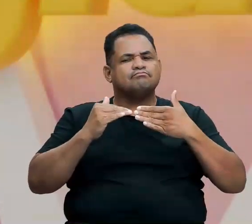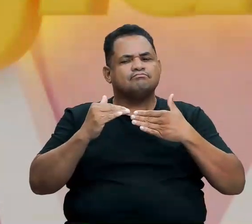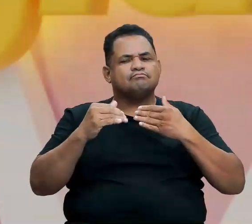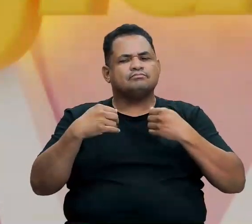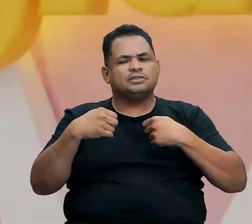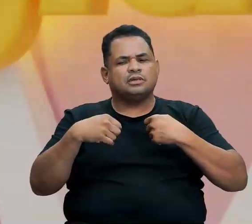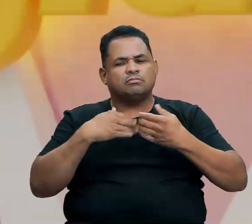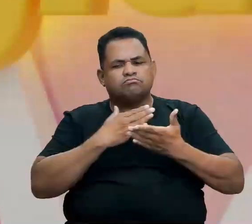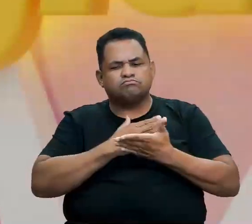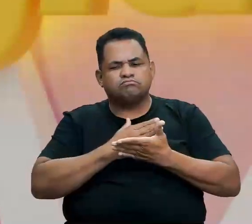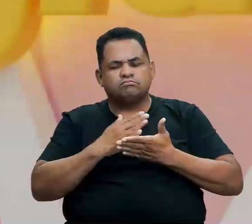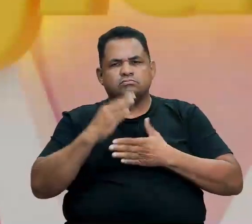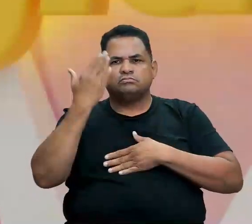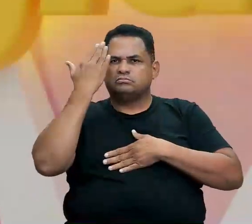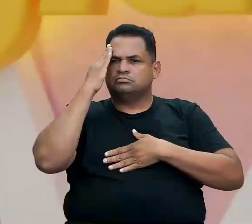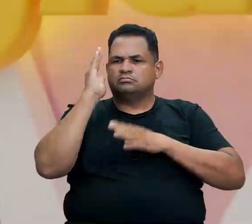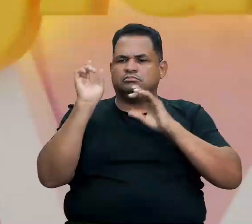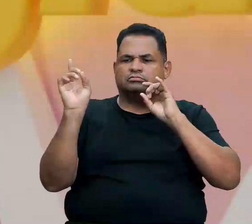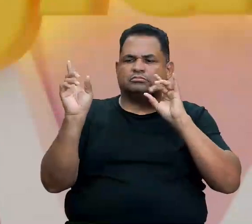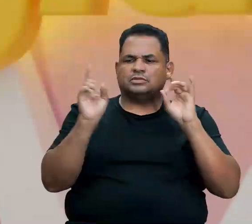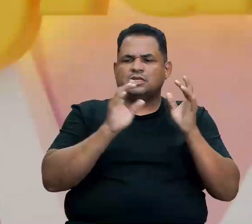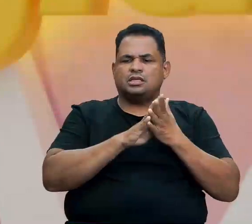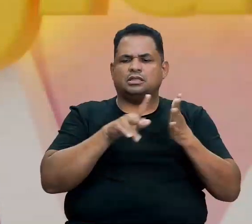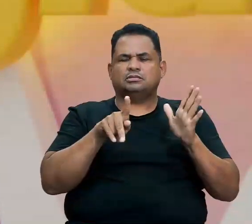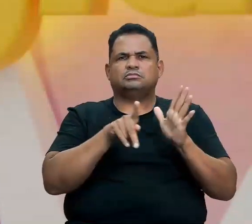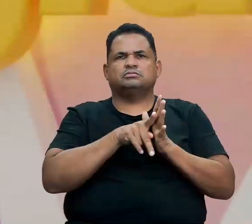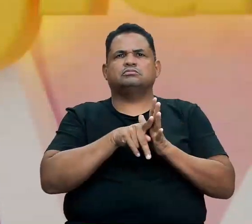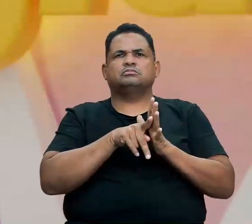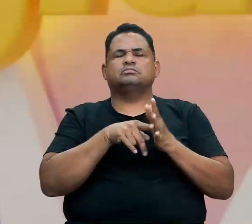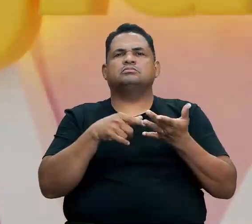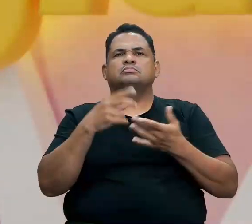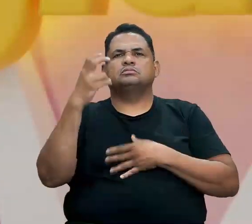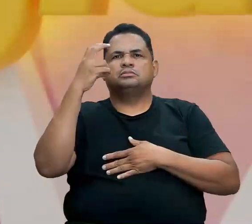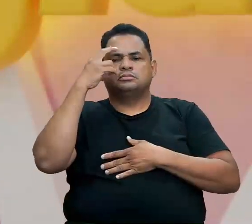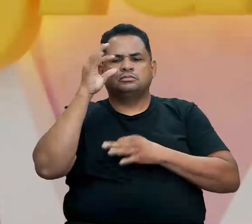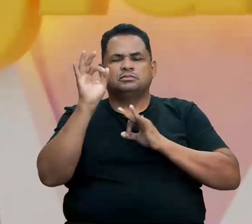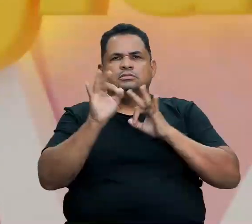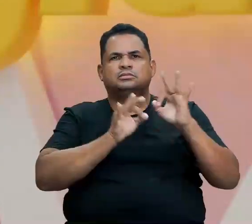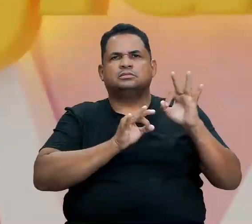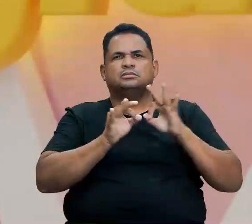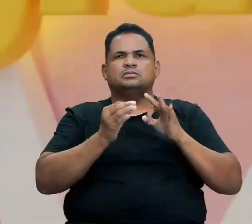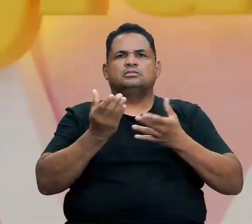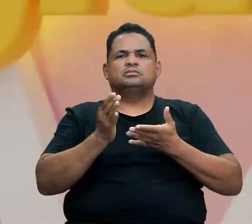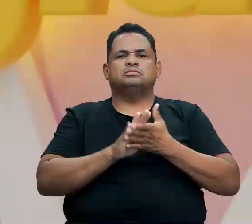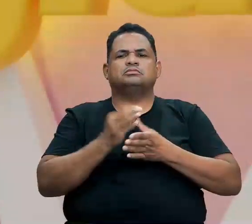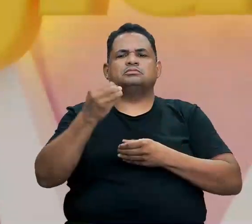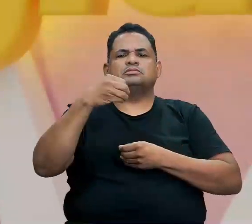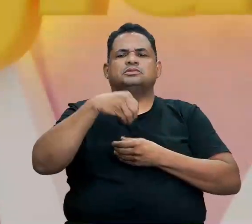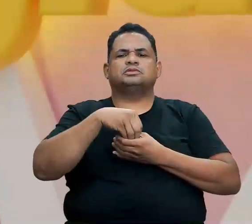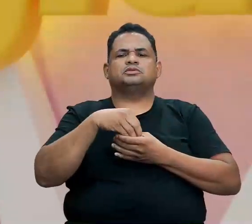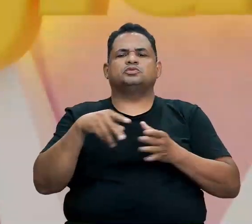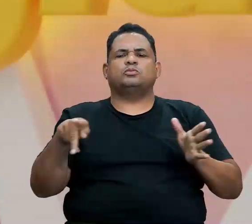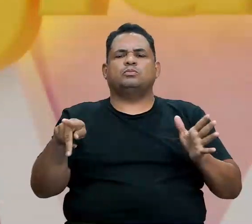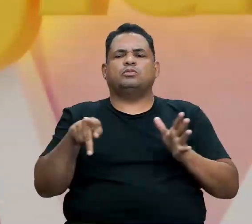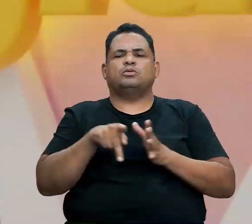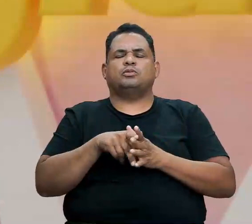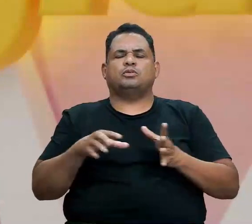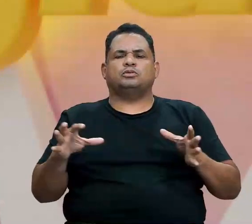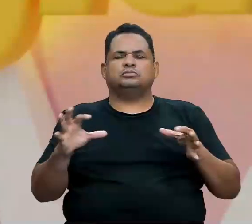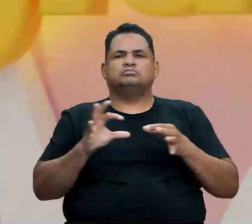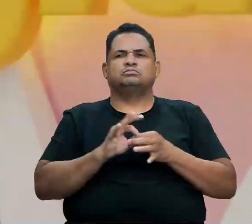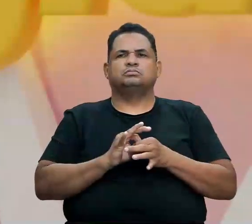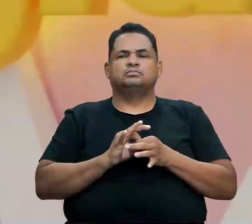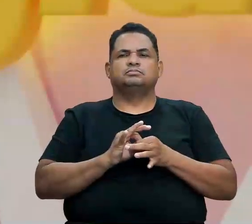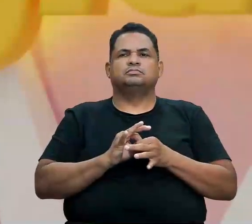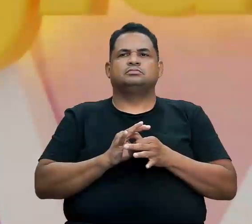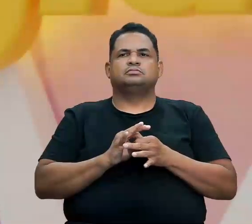entender ali particularmente cada cultura que foi criada dentro de um contexto, né? Dentro de um contexto, dentro